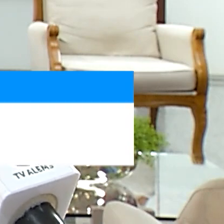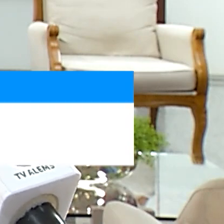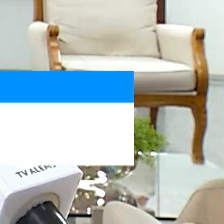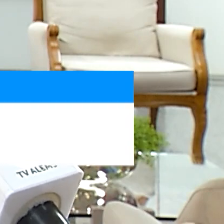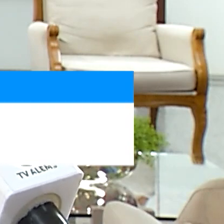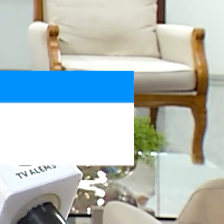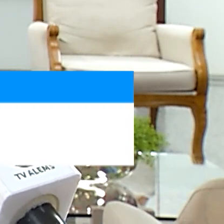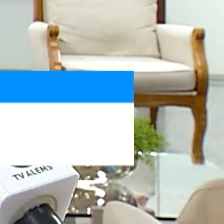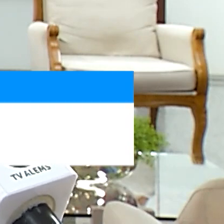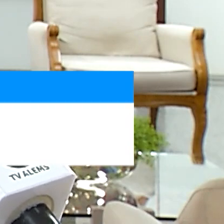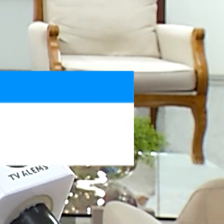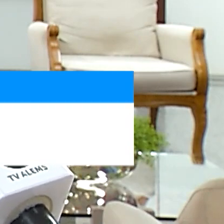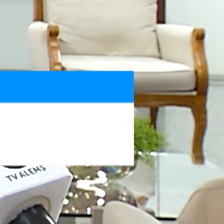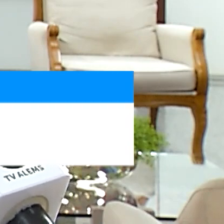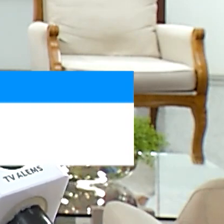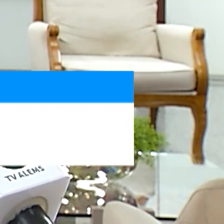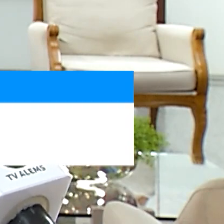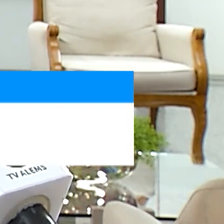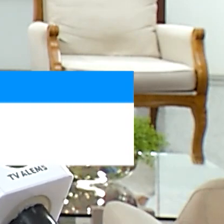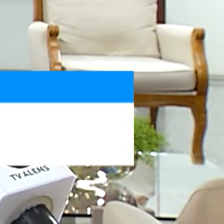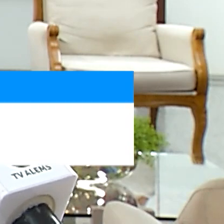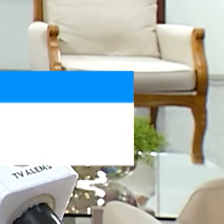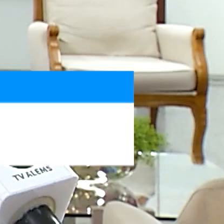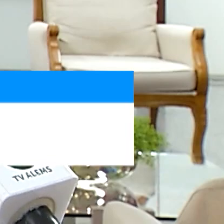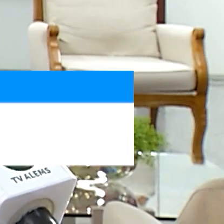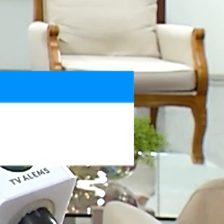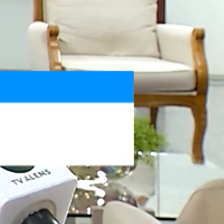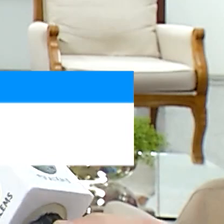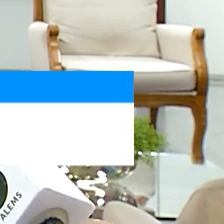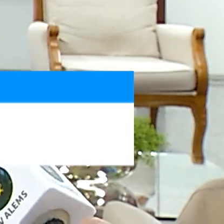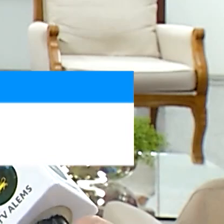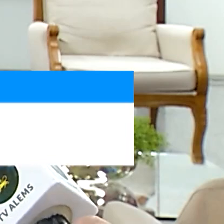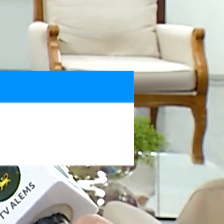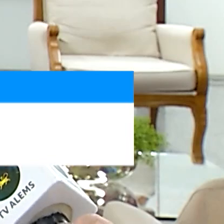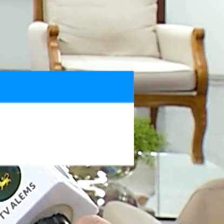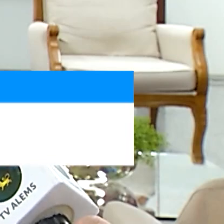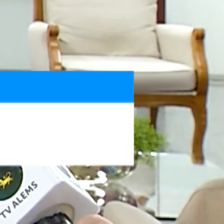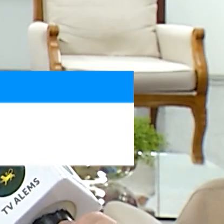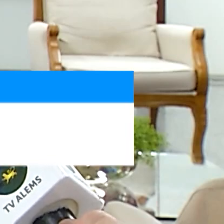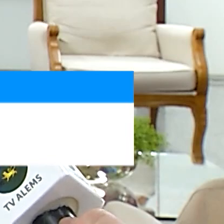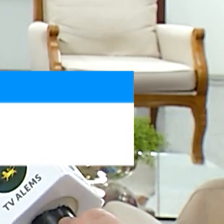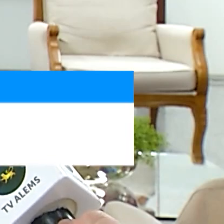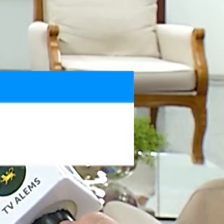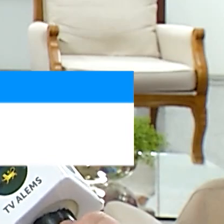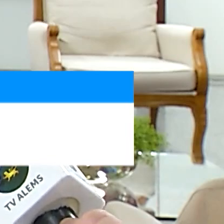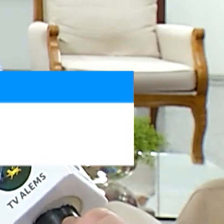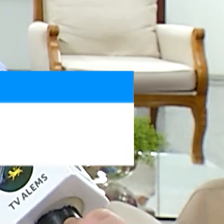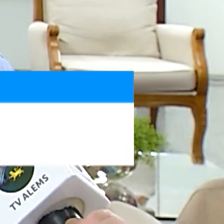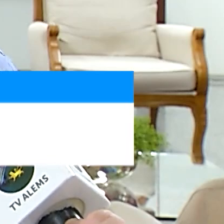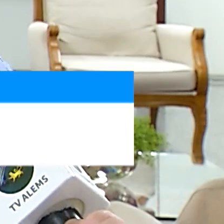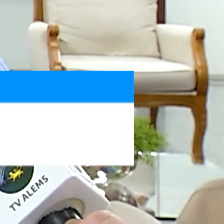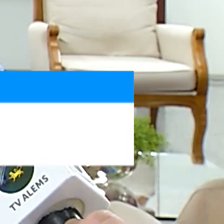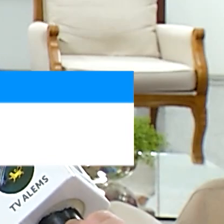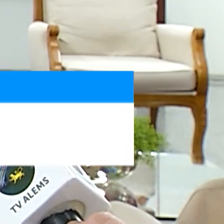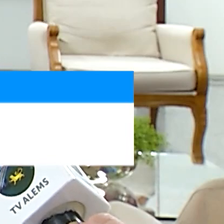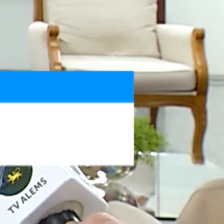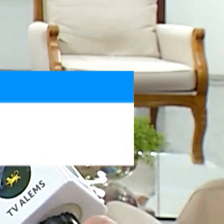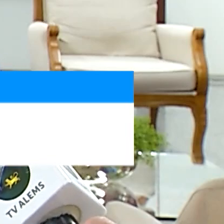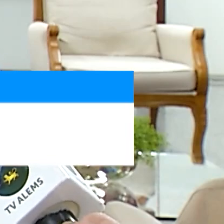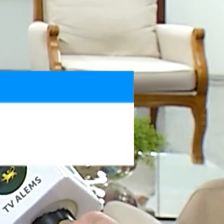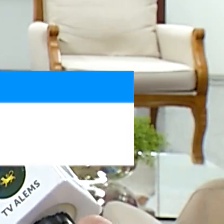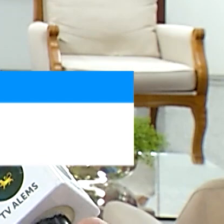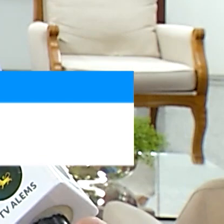grande articulador, aquele que estabeleceu o diálogo entre o Poder Executivo e a Assembleia Legislativa. Tem dúvida nenhuma de que